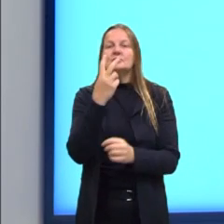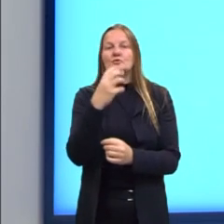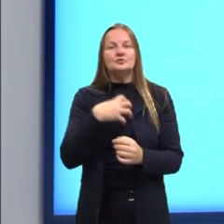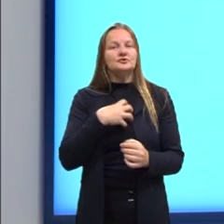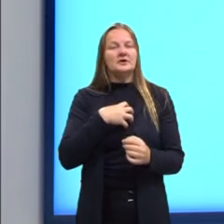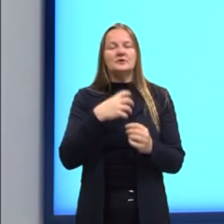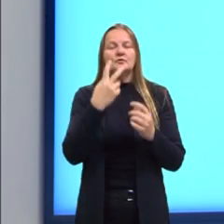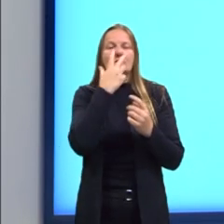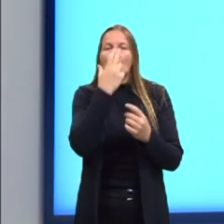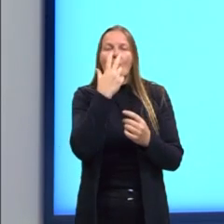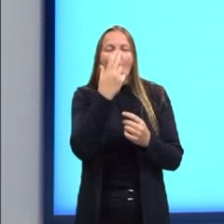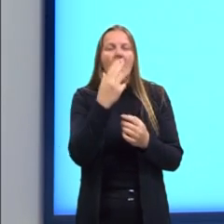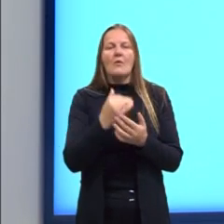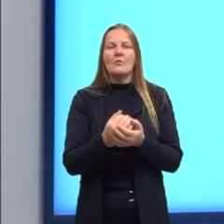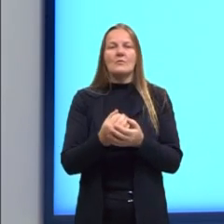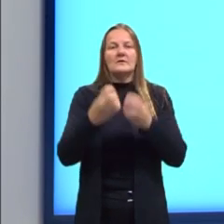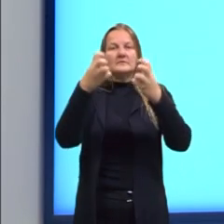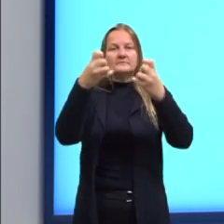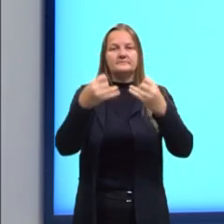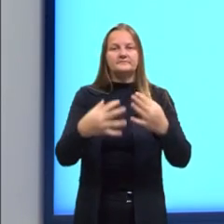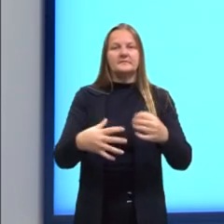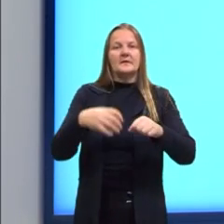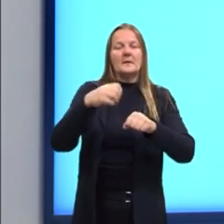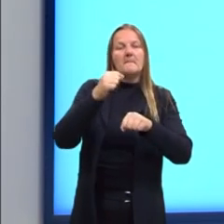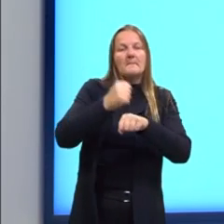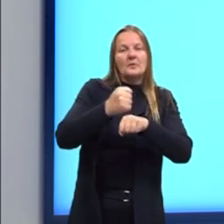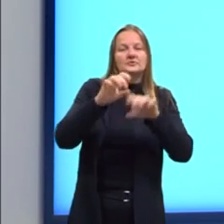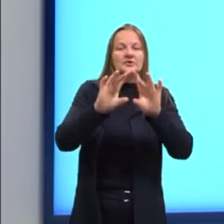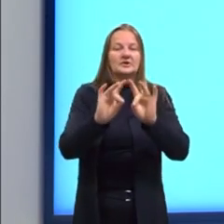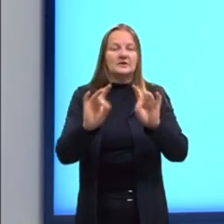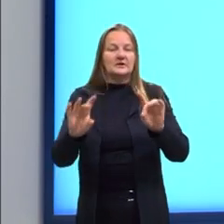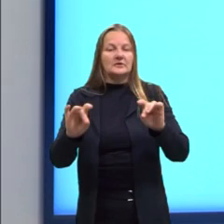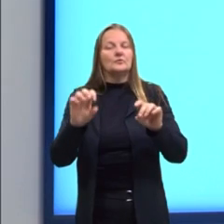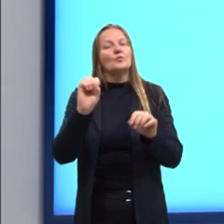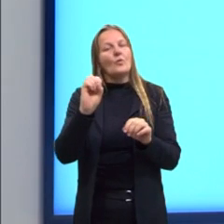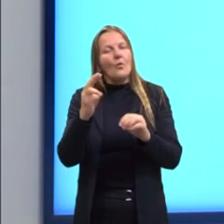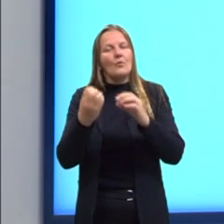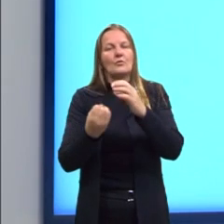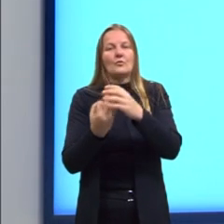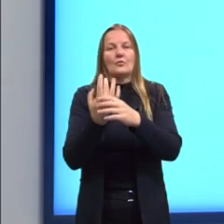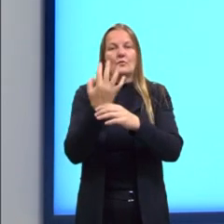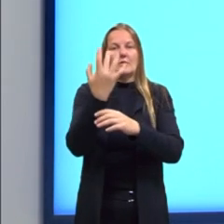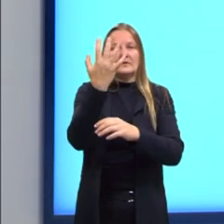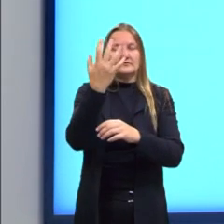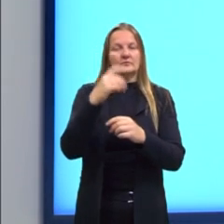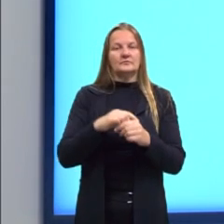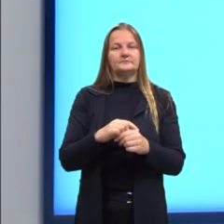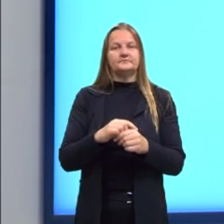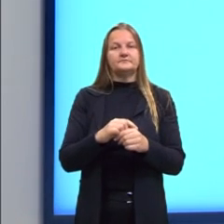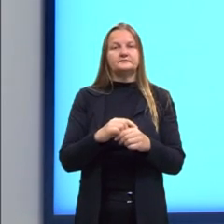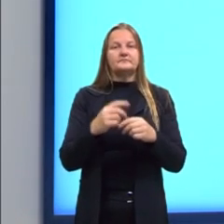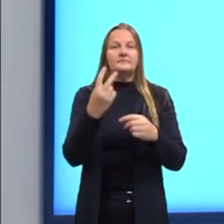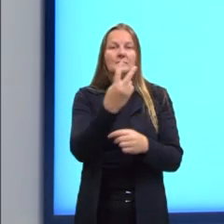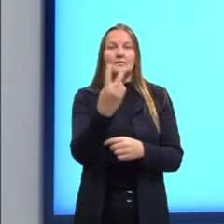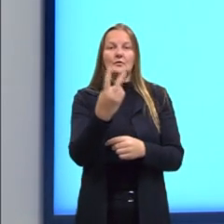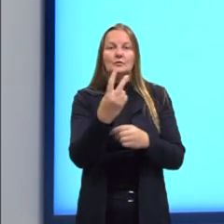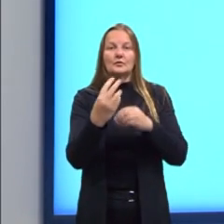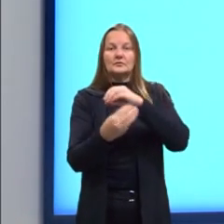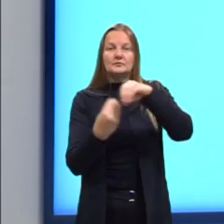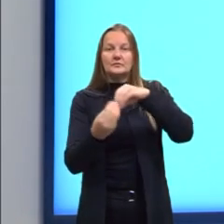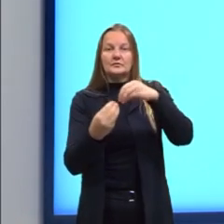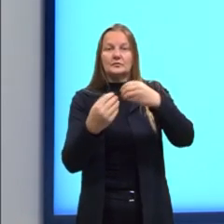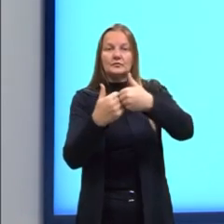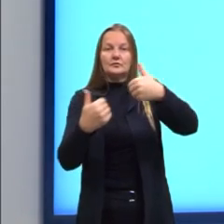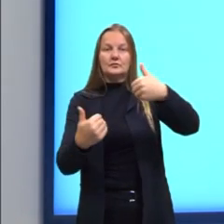estado físico né eu posso ter eles geralmente líquidos ou gasosos e o heterogêneo e quando os participantes